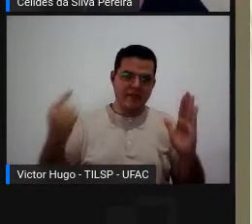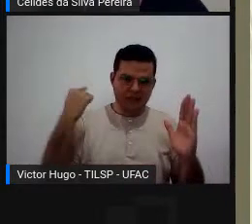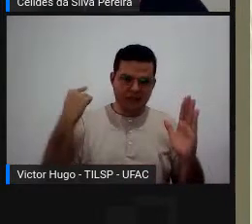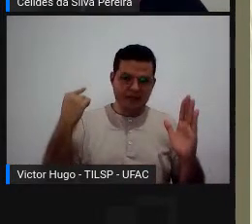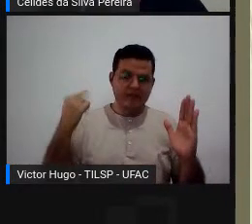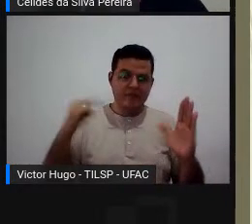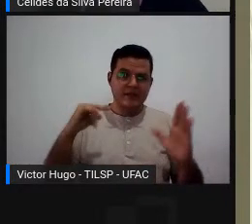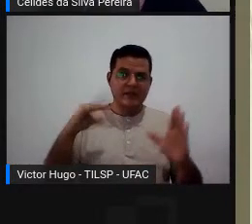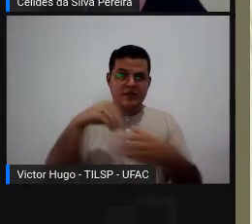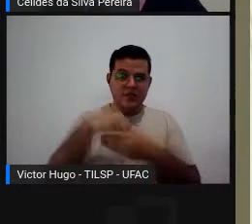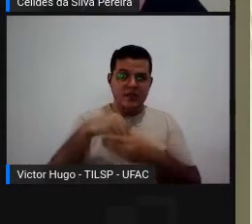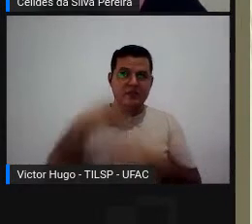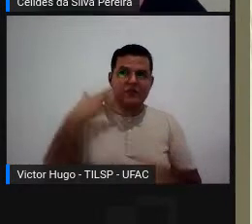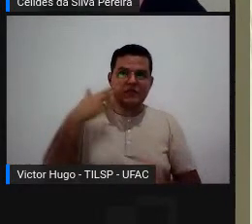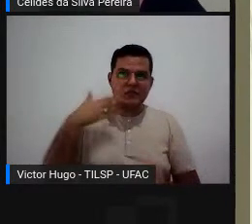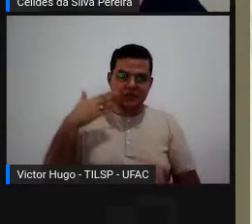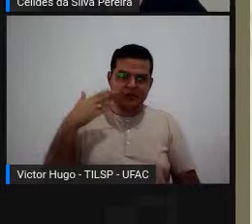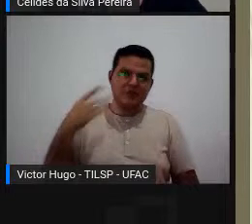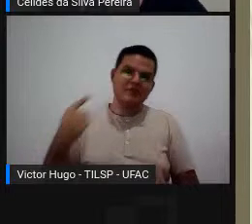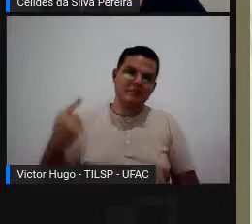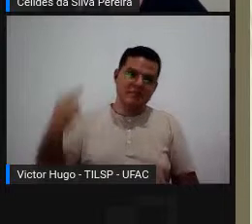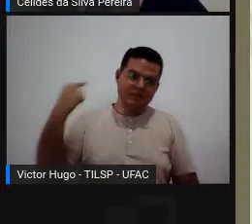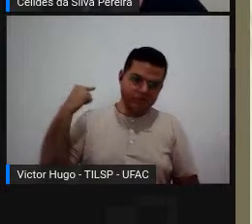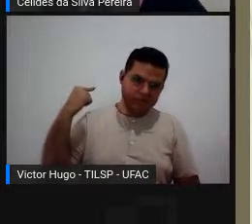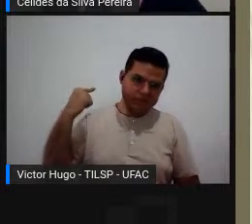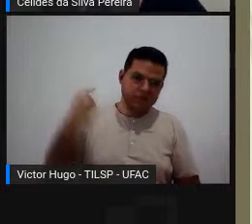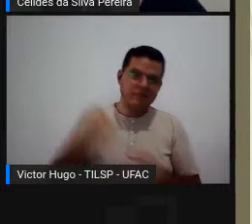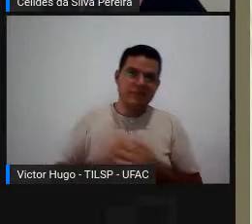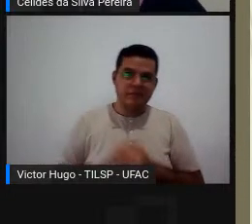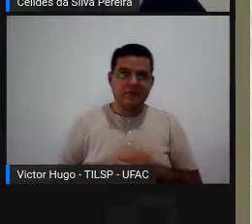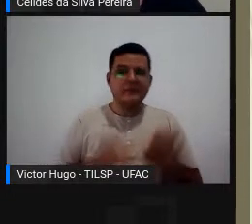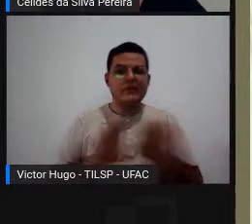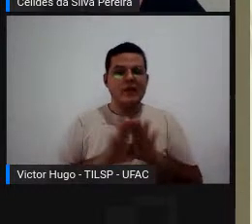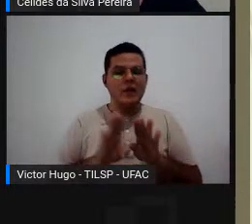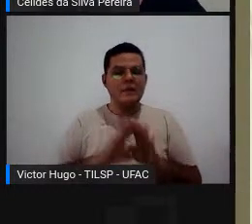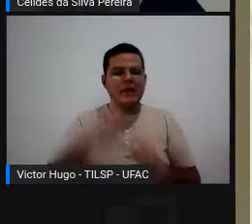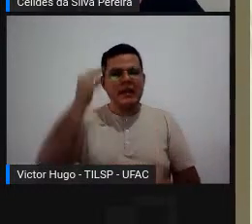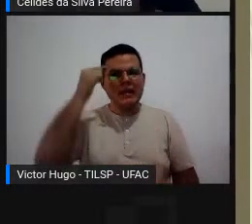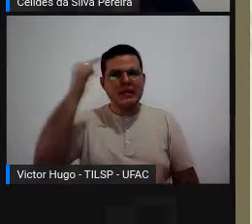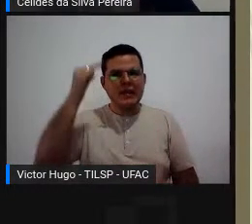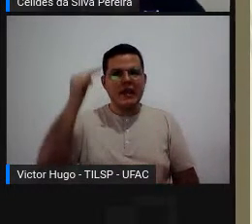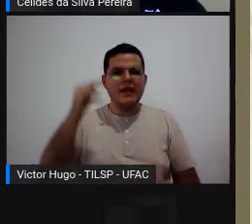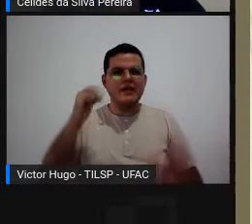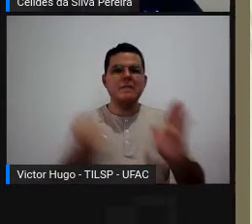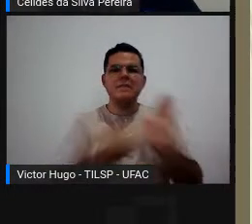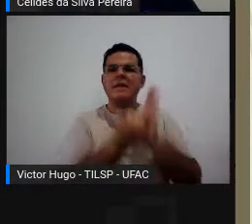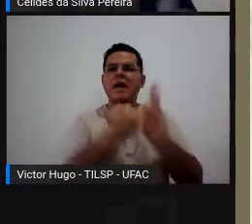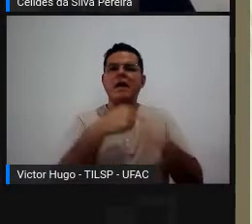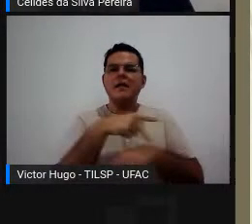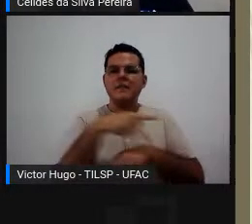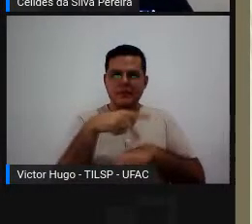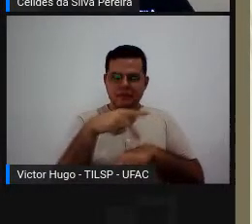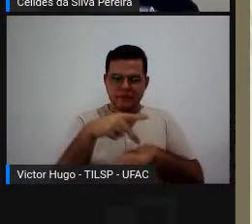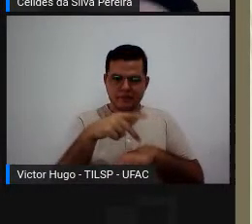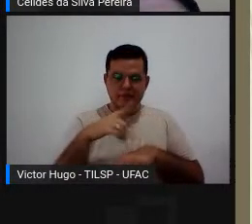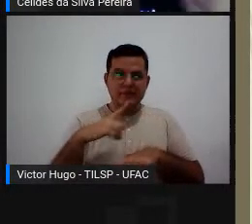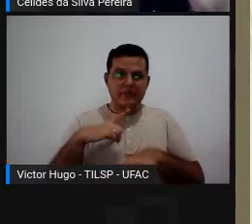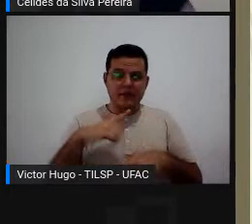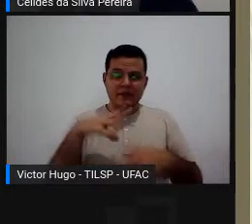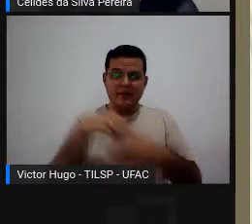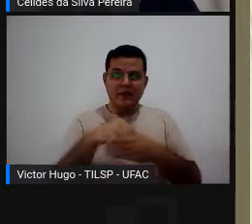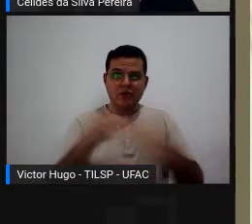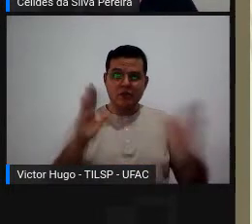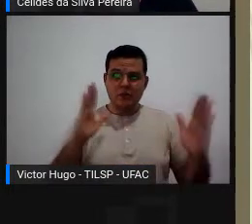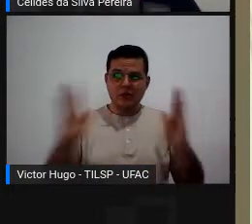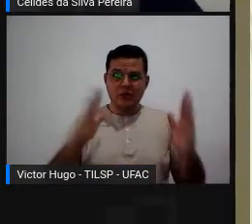Esse ideal nacionalista também, lembrando que essa época é marcada pelo período de ditadura militar, portanto, esse